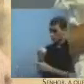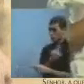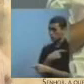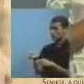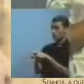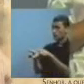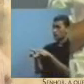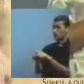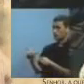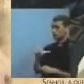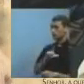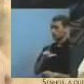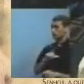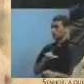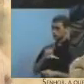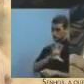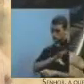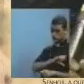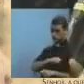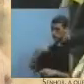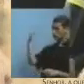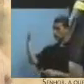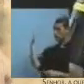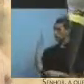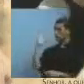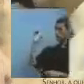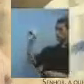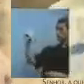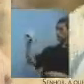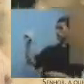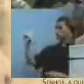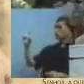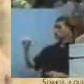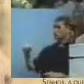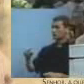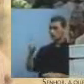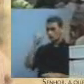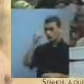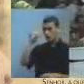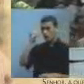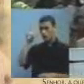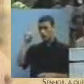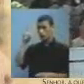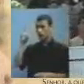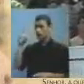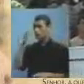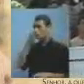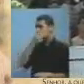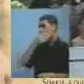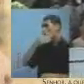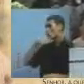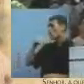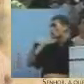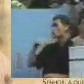com ele. Mas na hora que o viram sentado aos pés de Jesus, aí começou